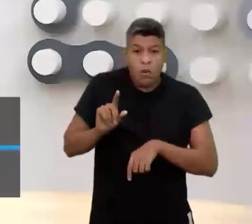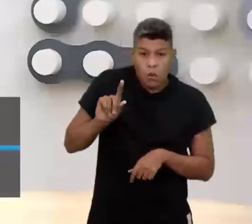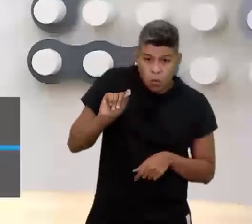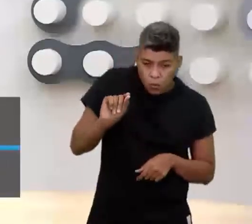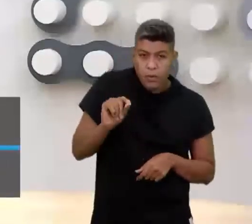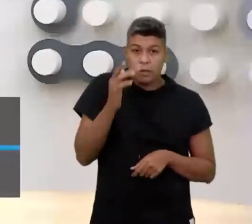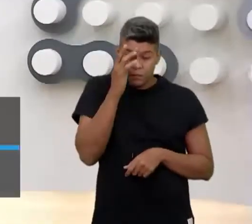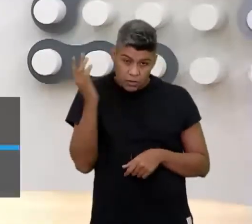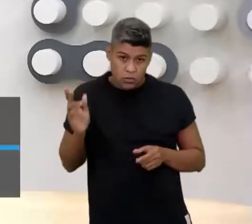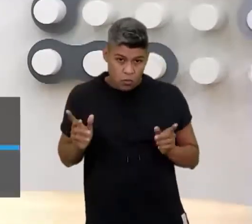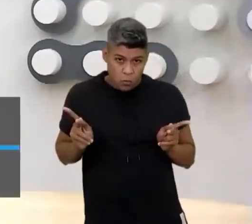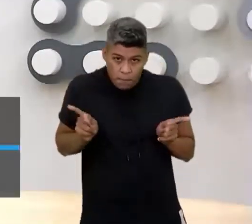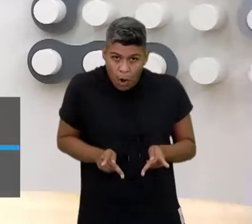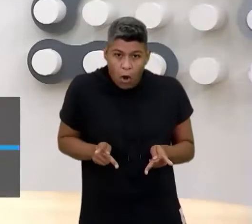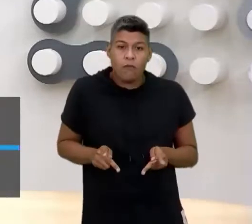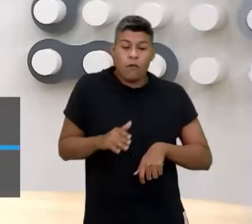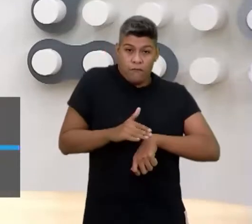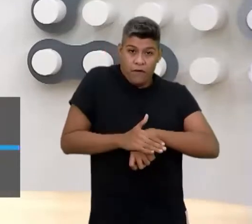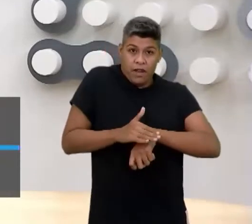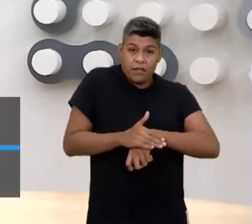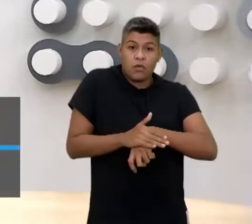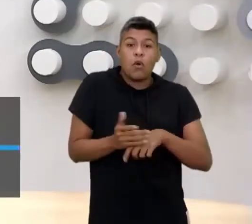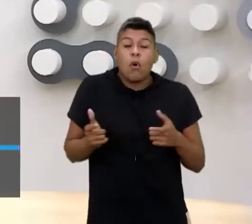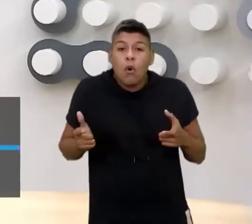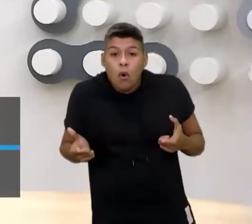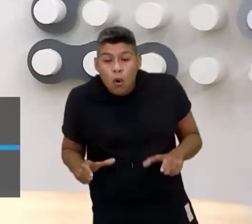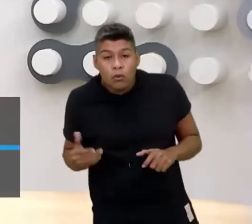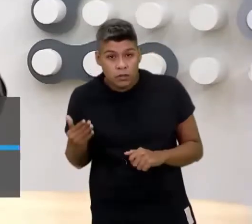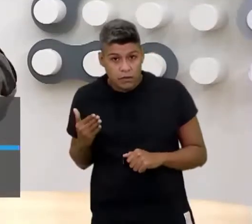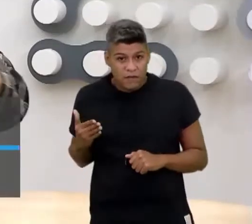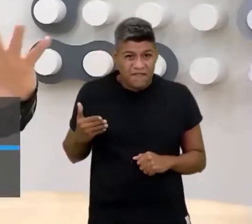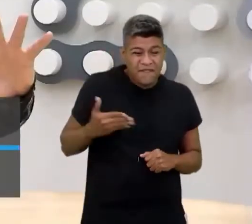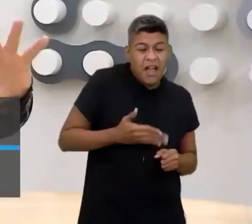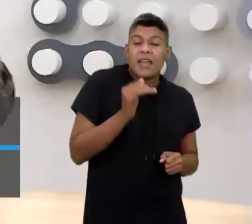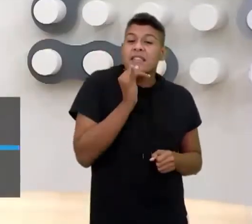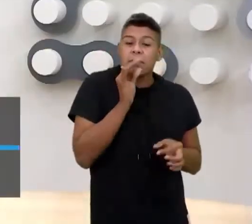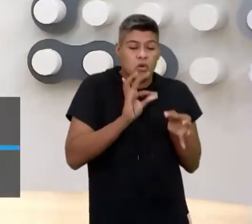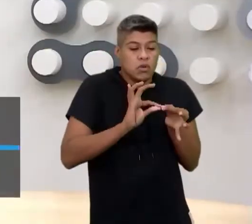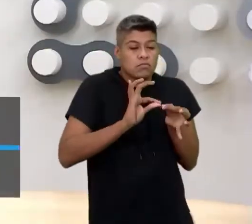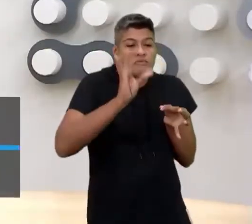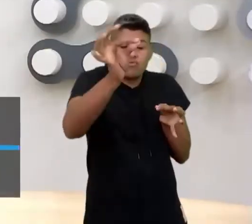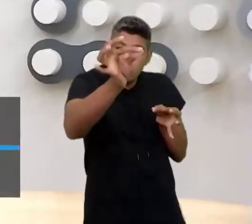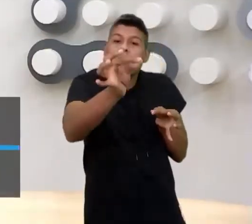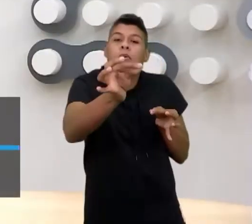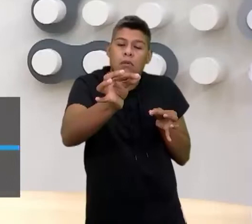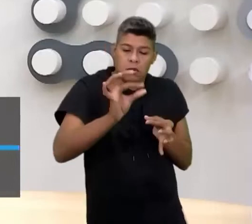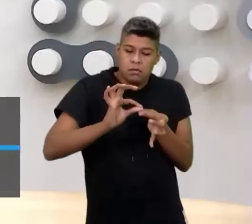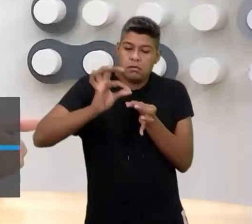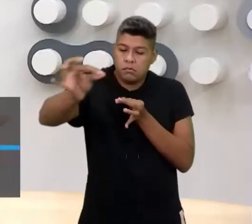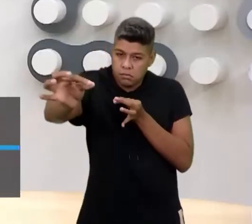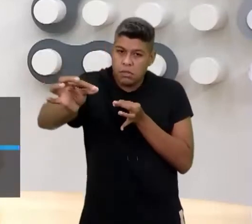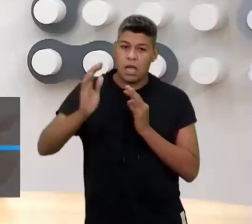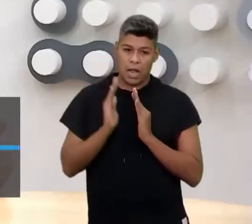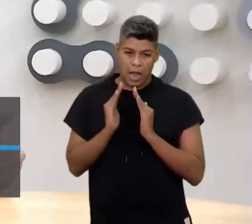pelos inuites, primeiro que o iglu ele só é feito quando eles vão para longas distâncias e vão caçar. Então ele